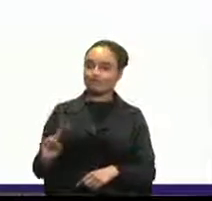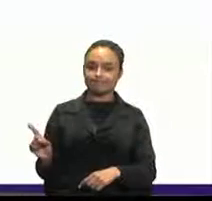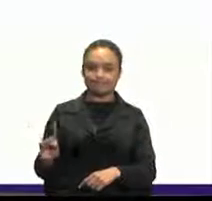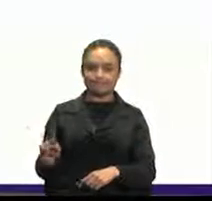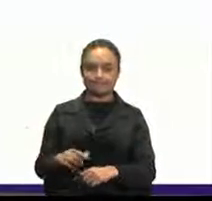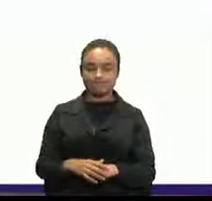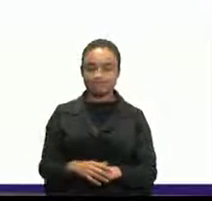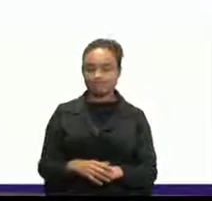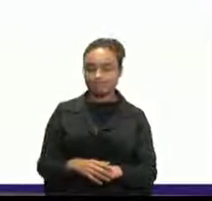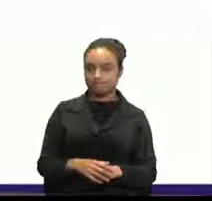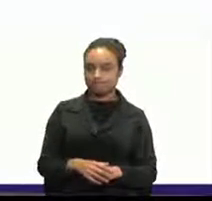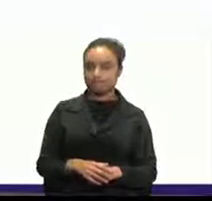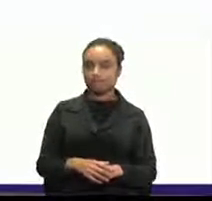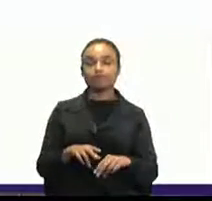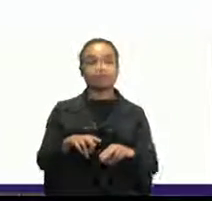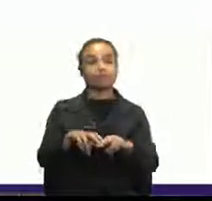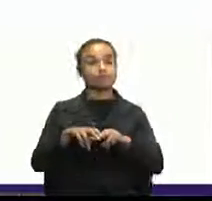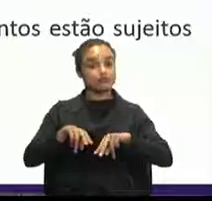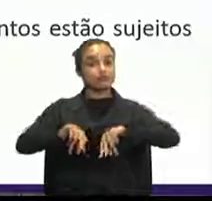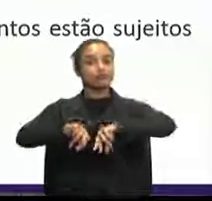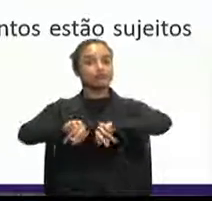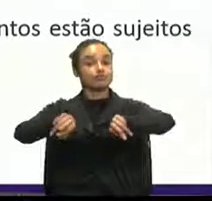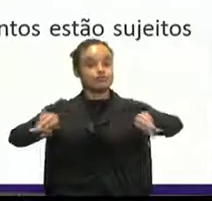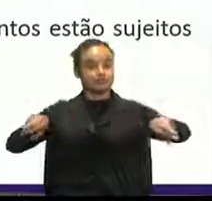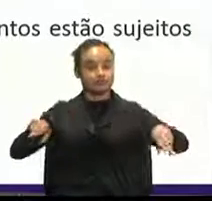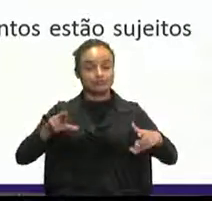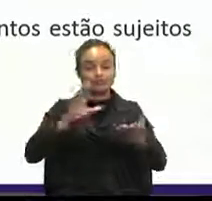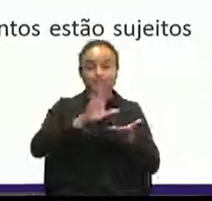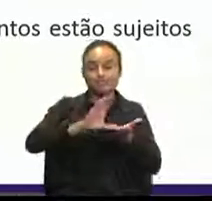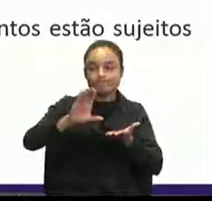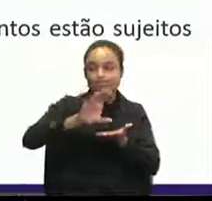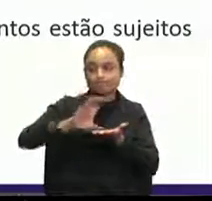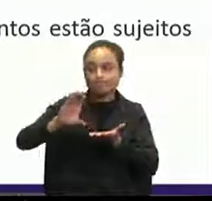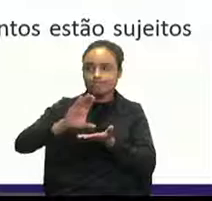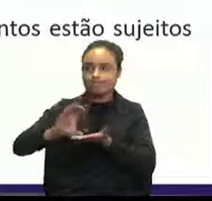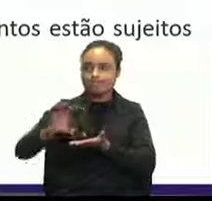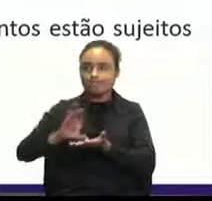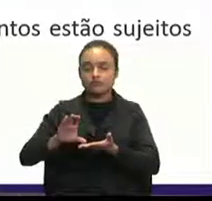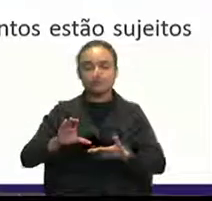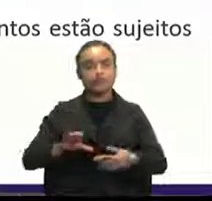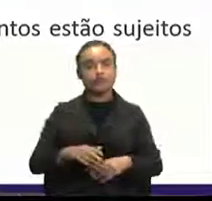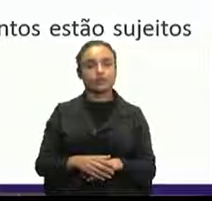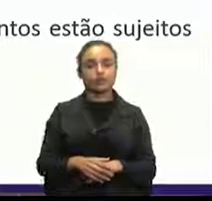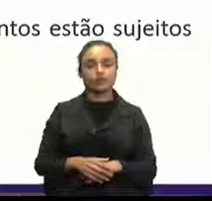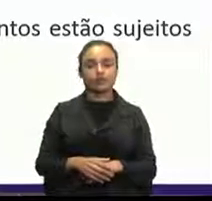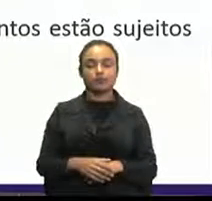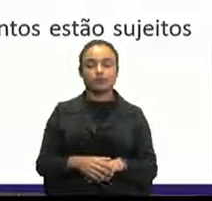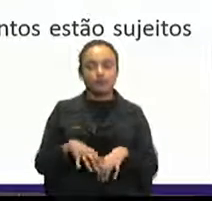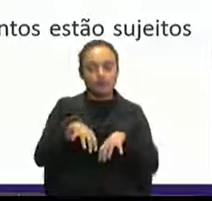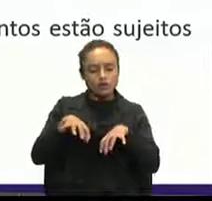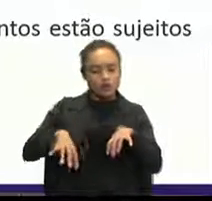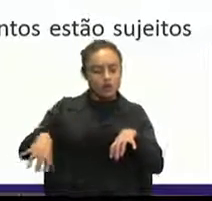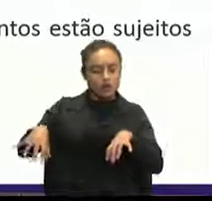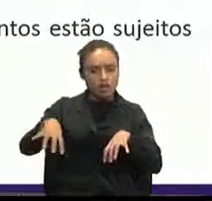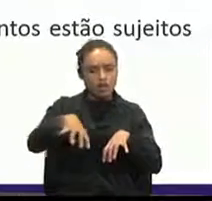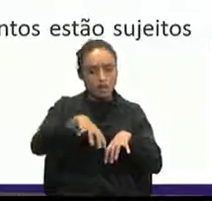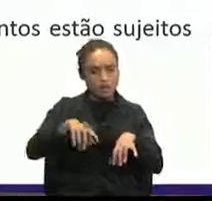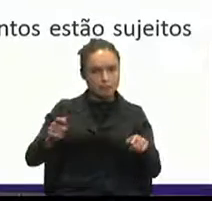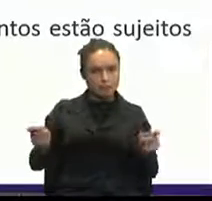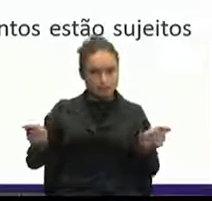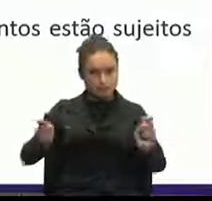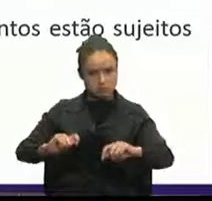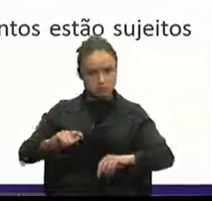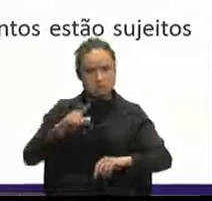fazer a diversificação dos investimentos bom mercado é considerado eficiente ou